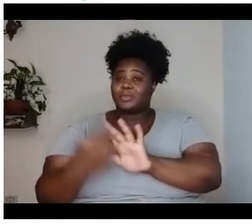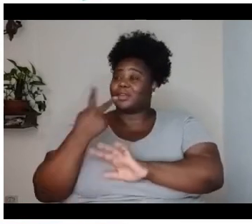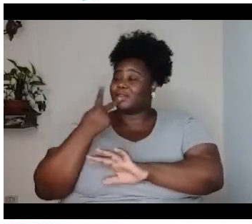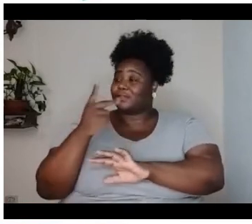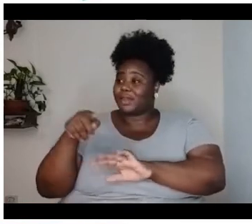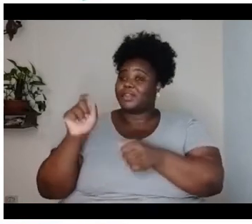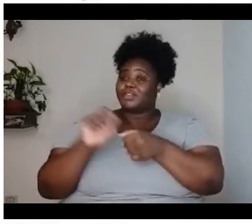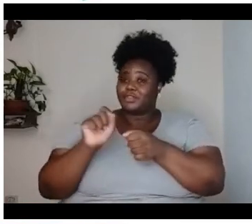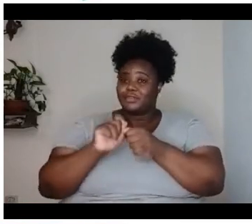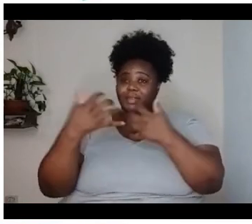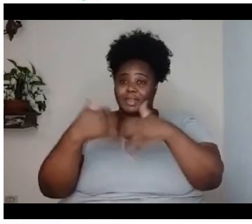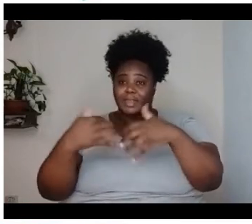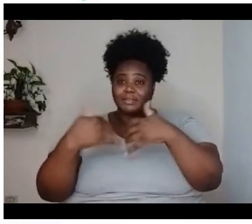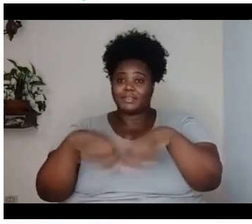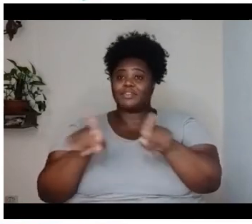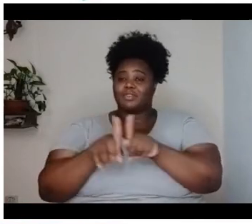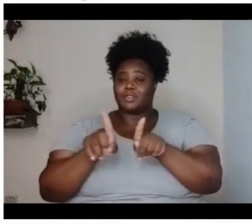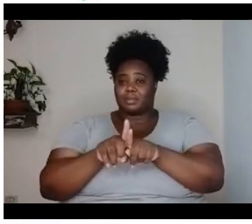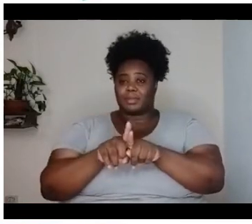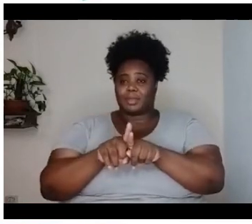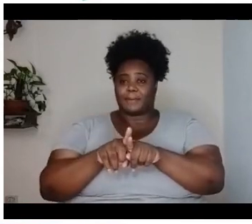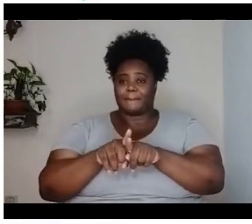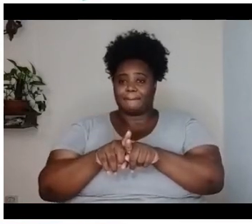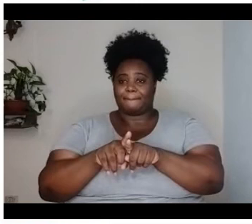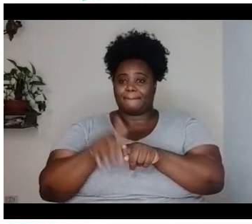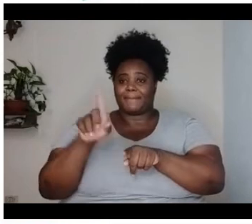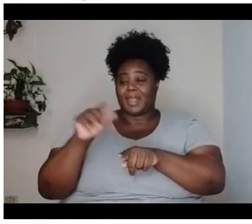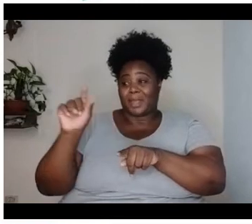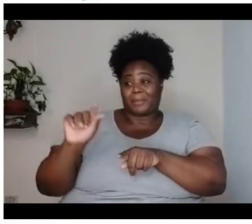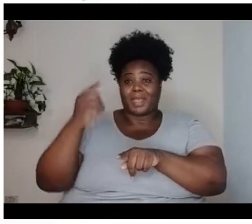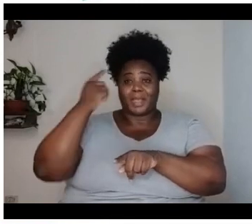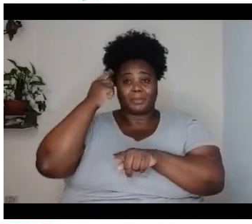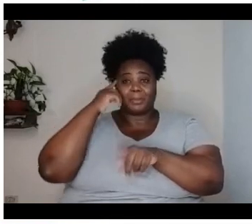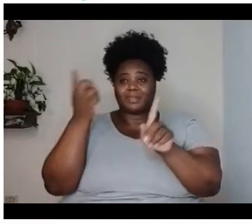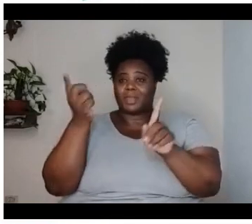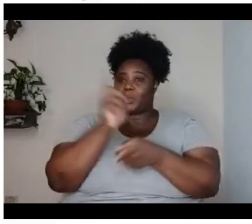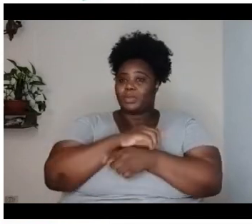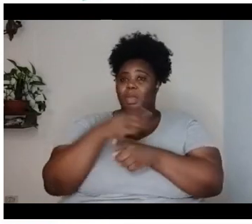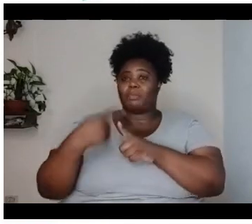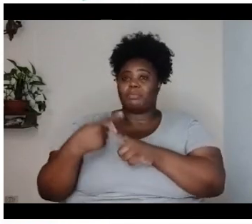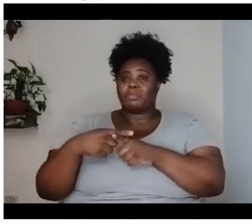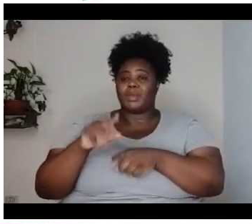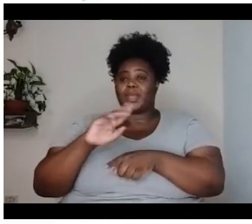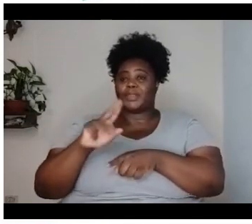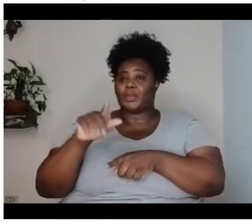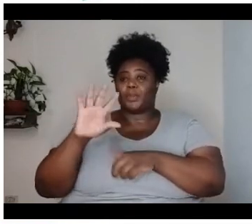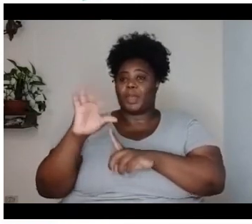fazer refletir sobre aquilo. É muito pequeno pensar o contrário, porque senão não seria um artista